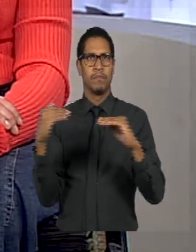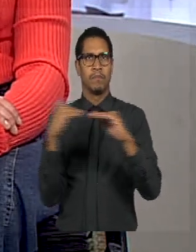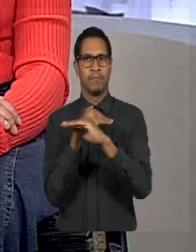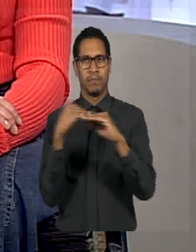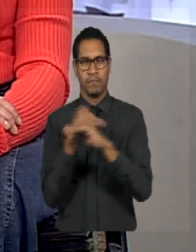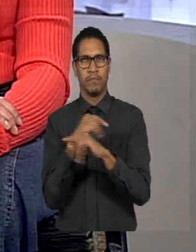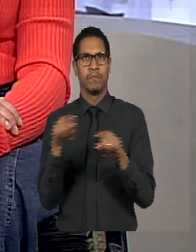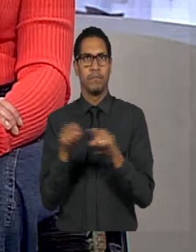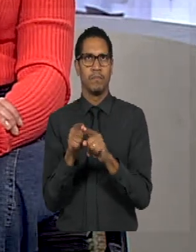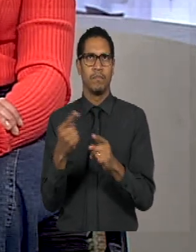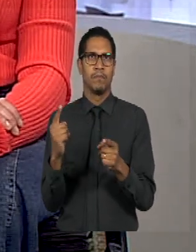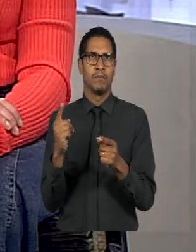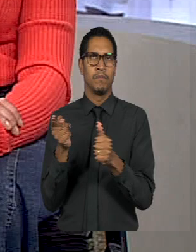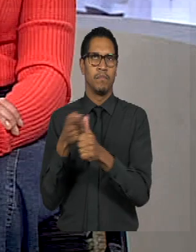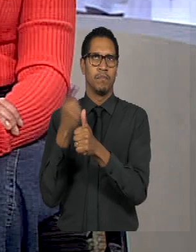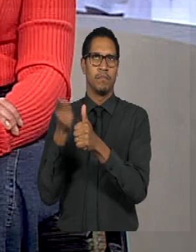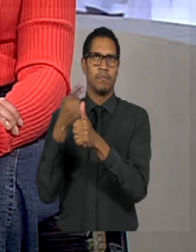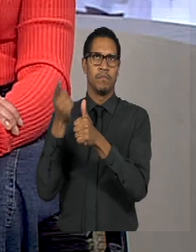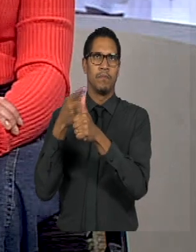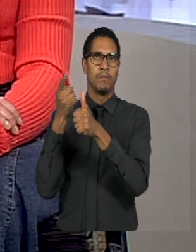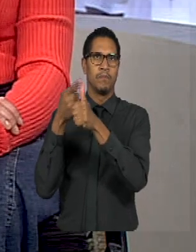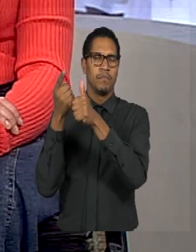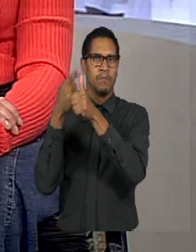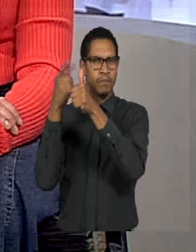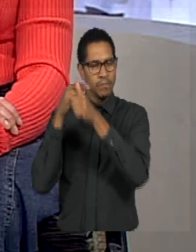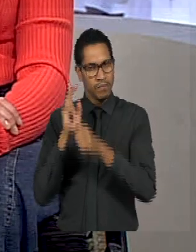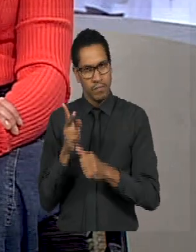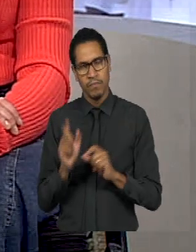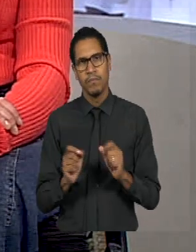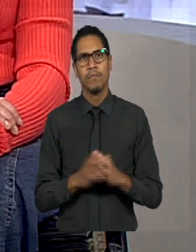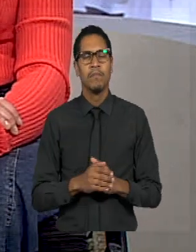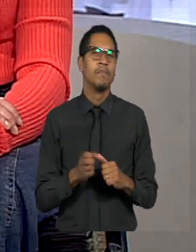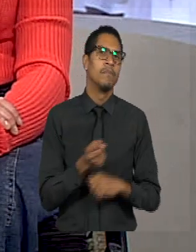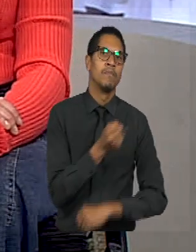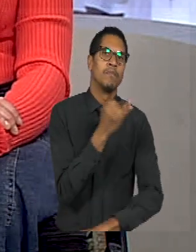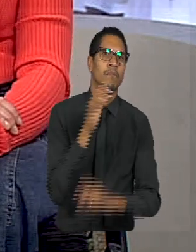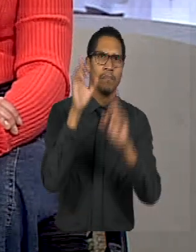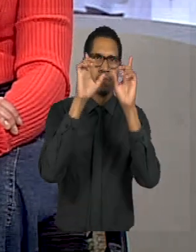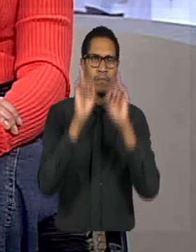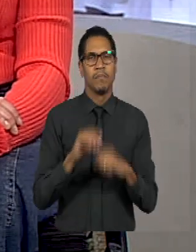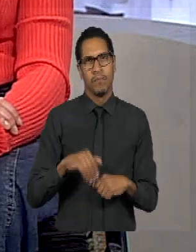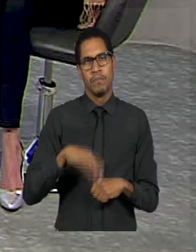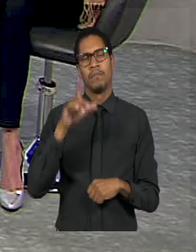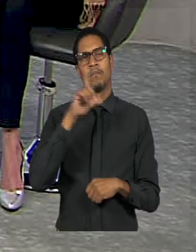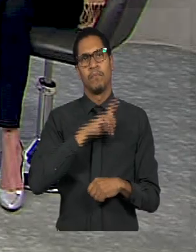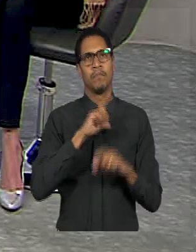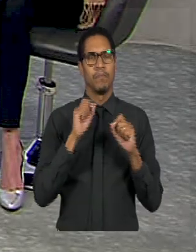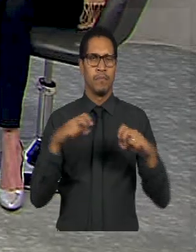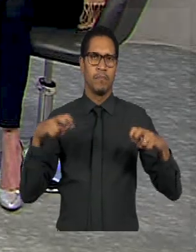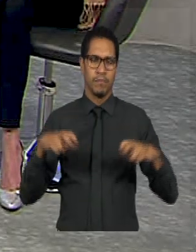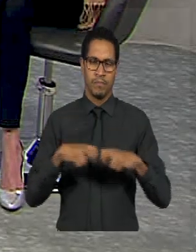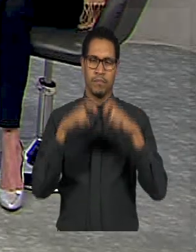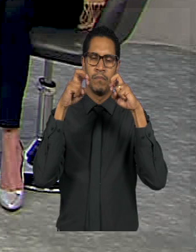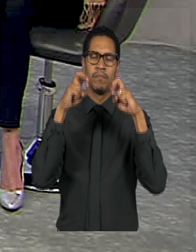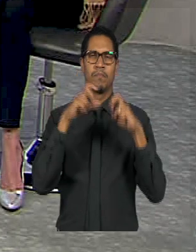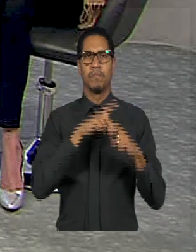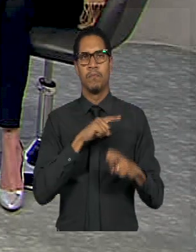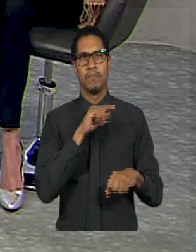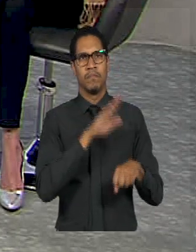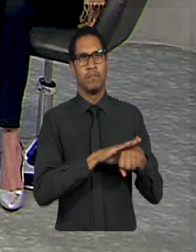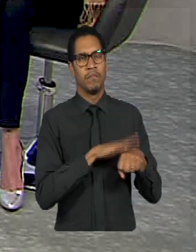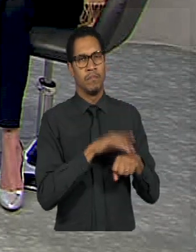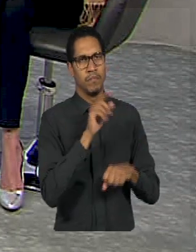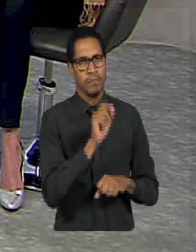lugar, batendo recordes em cima de recordes. Quais são as deficiências mais comuns que os acidentes de trânsito